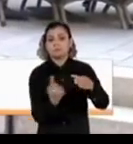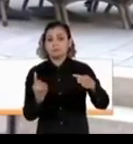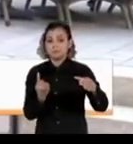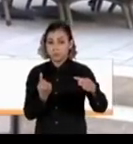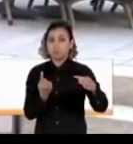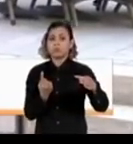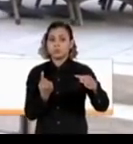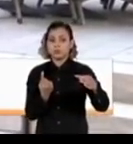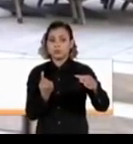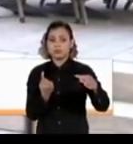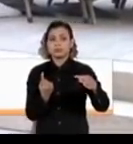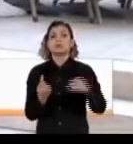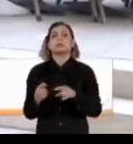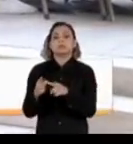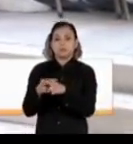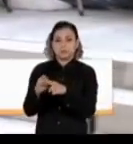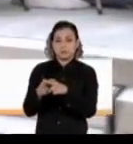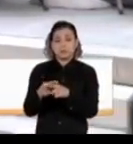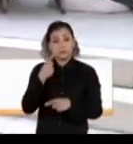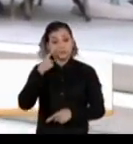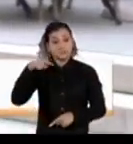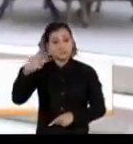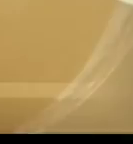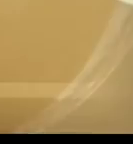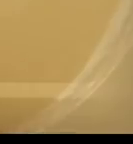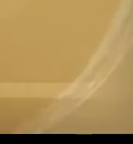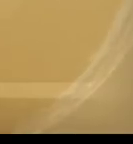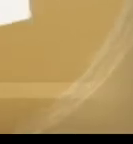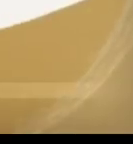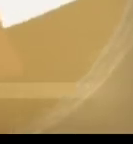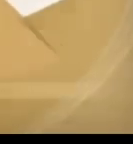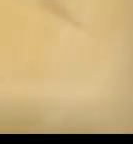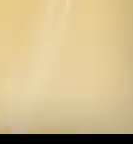União Europeia. A gente volta já já.